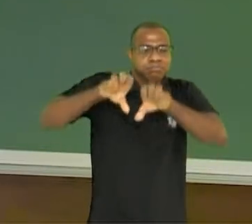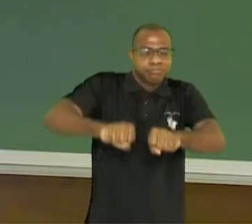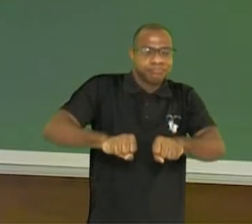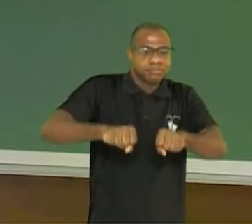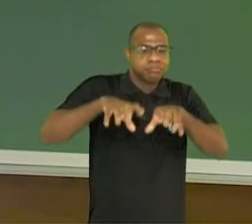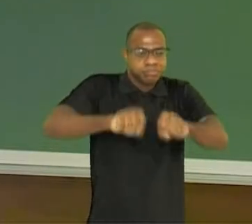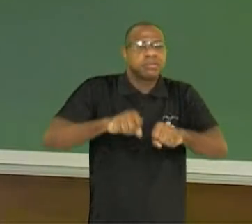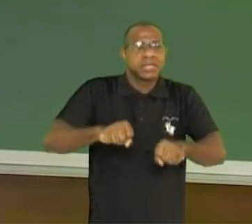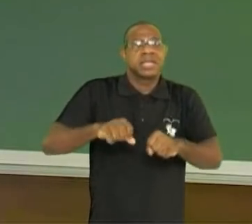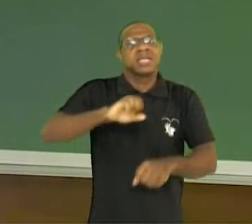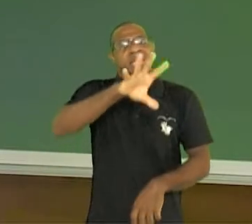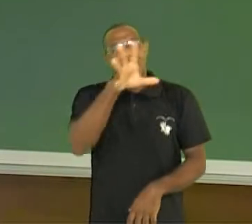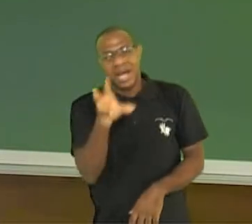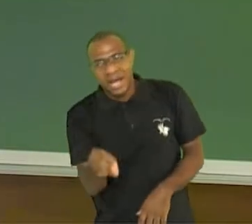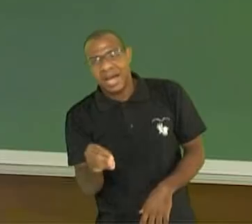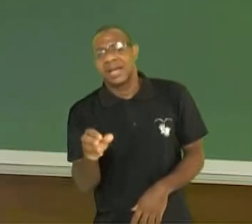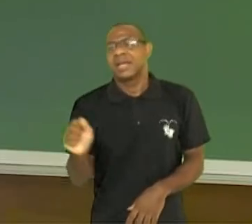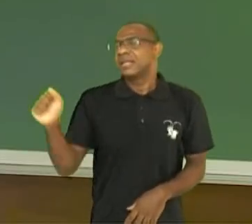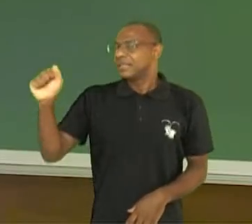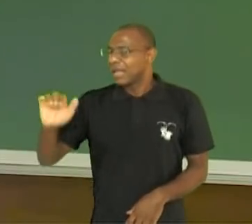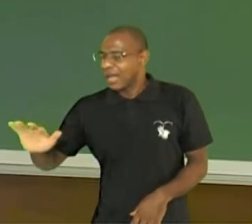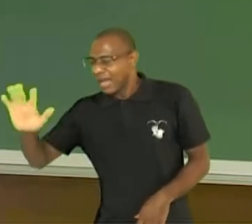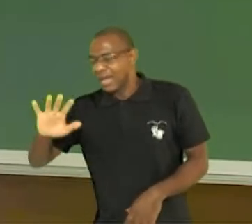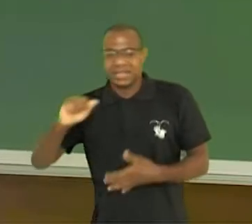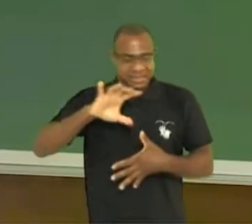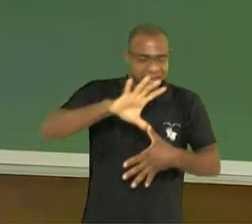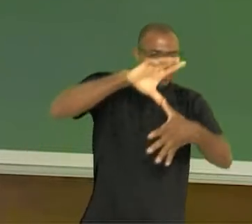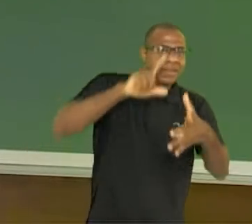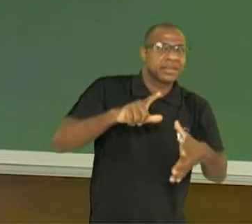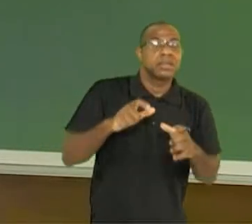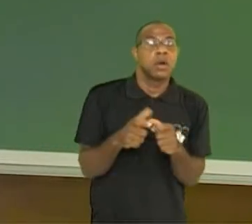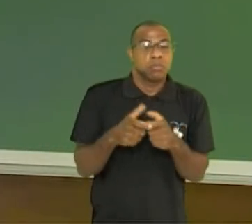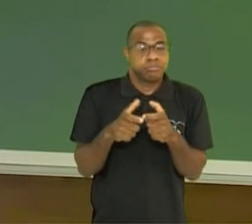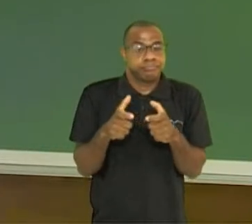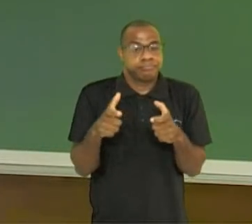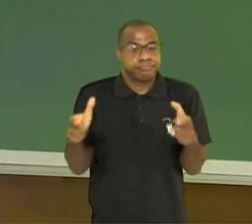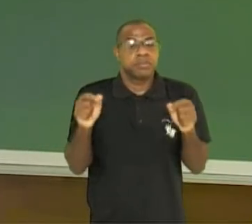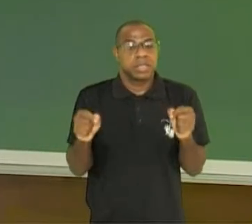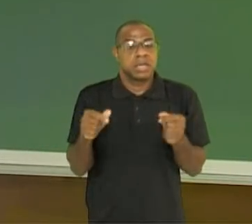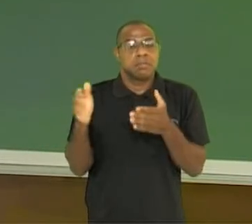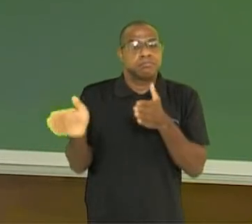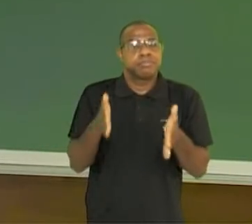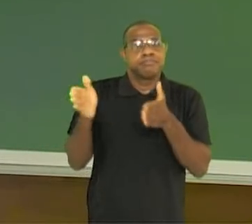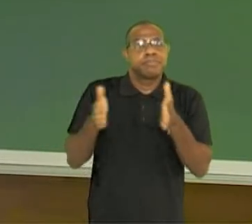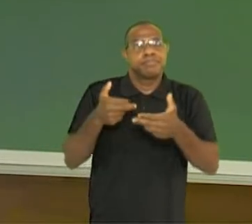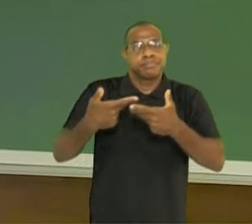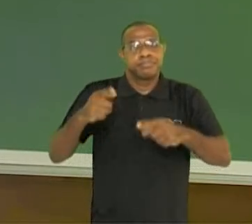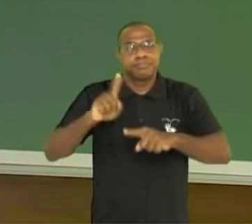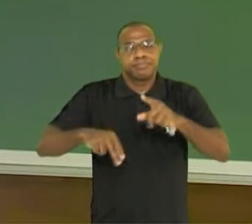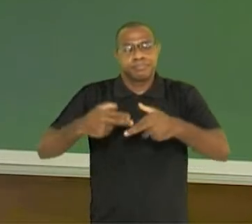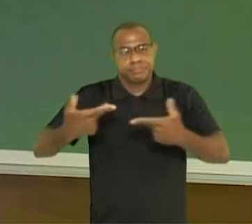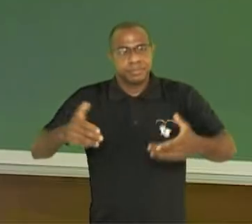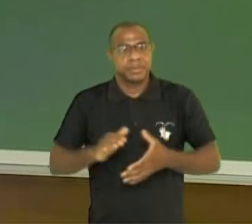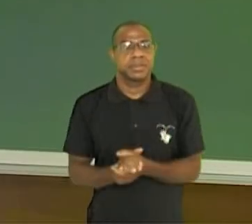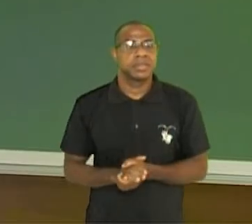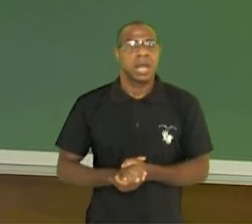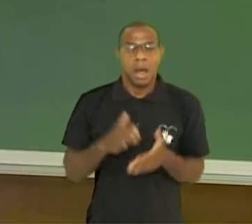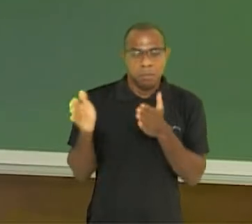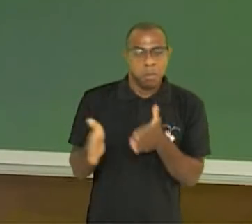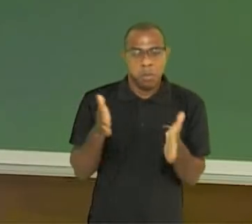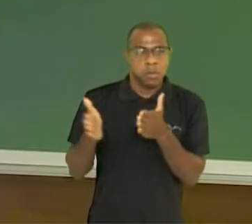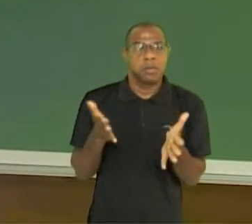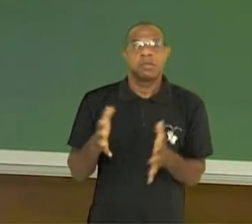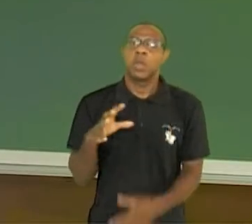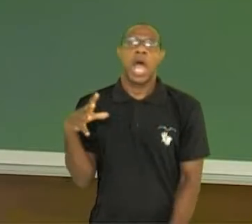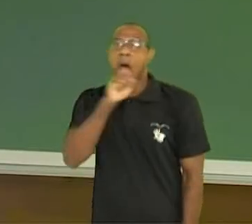América, aumentou então essa procura por produtos europeus. O artesanato tem essa peculiaridade. A produção não é tão ágil,